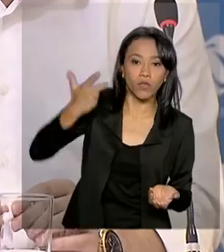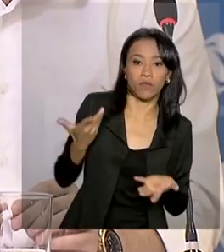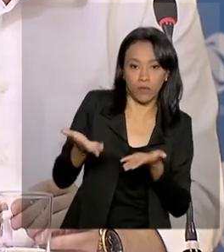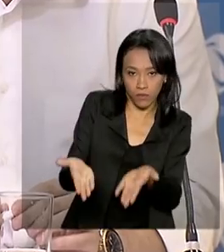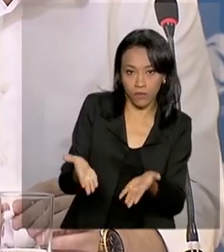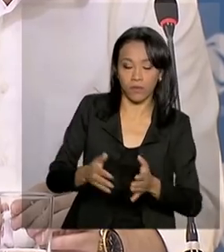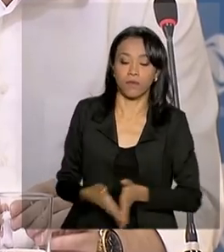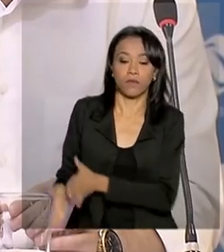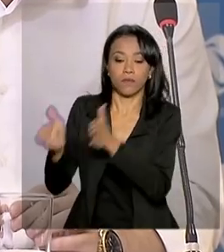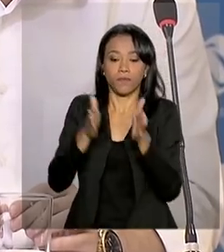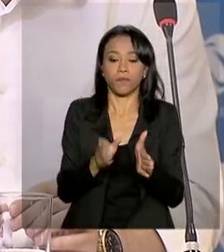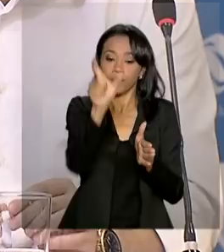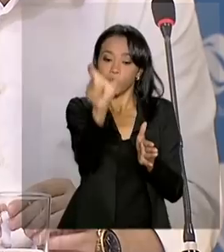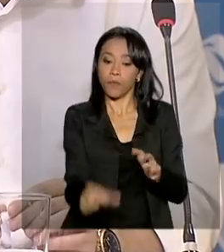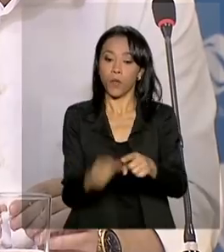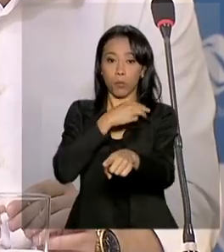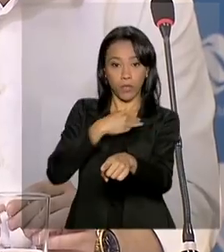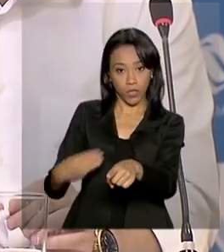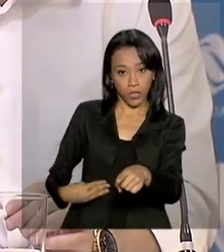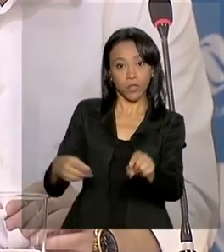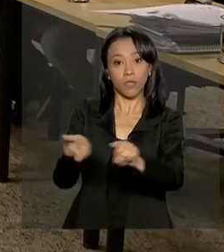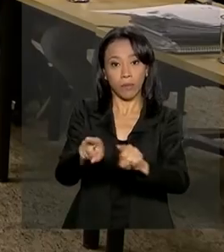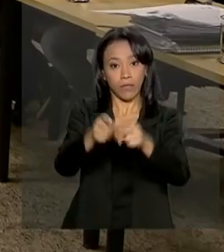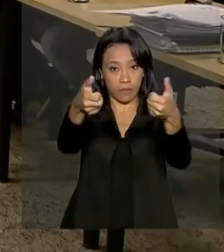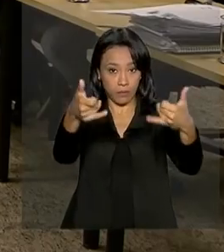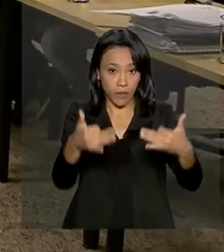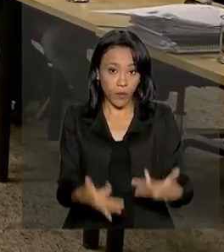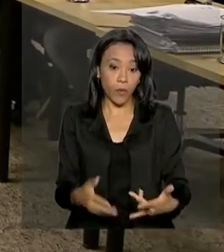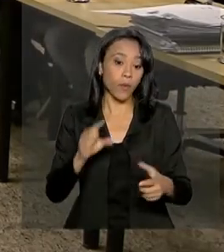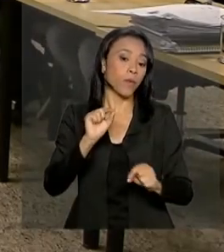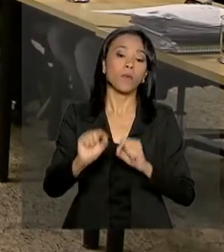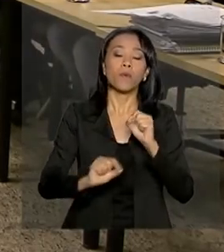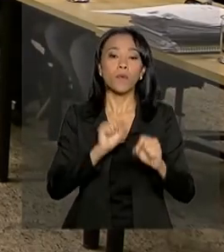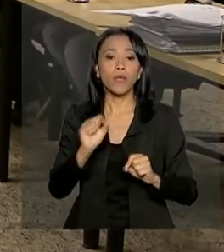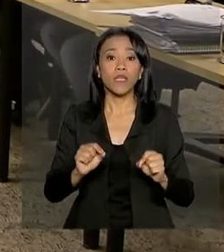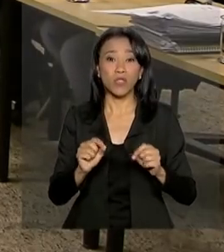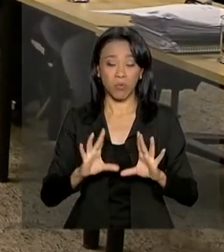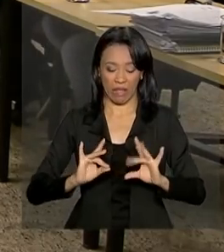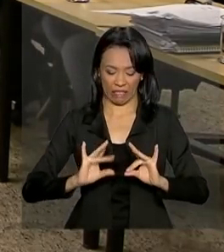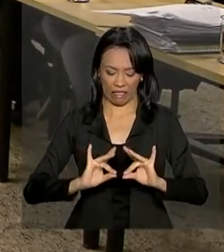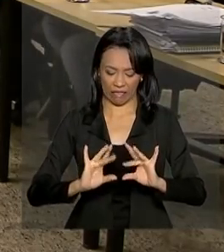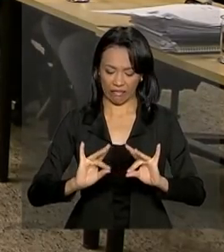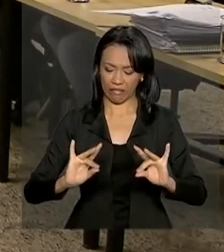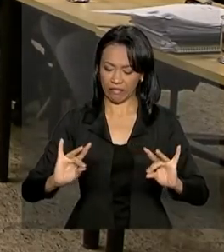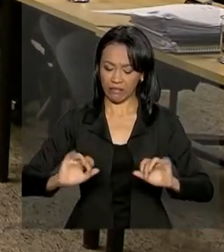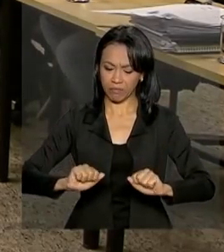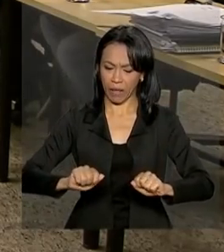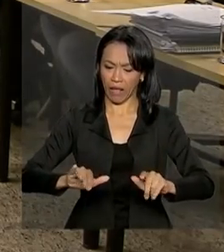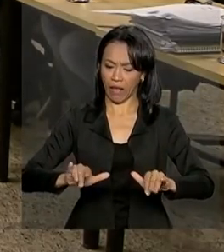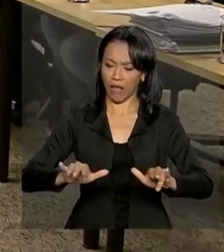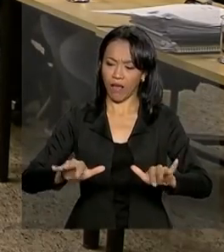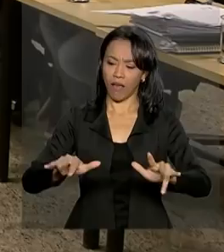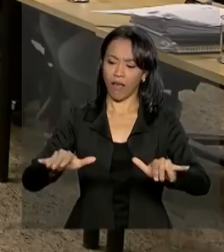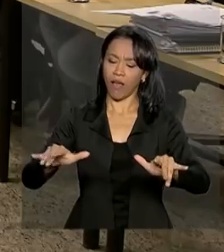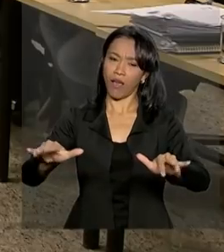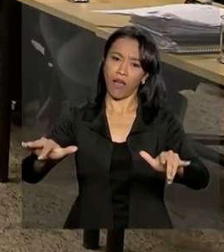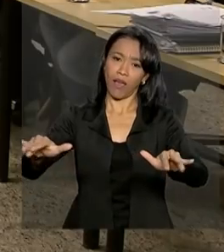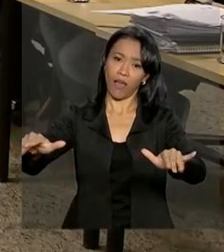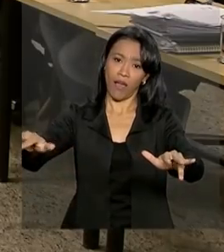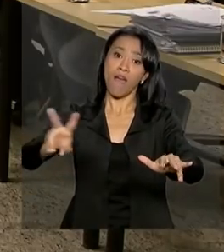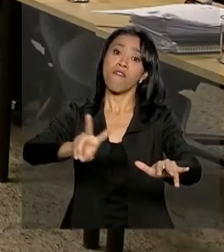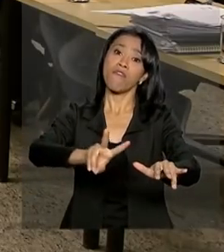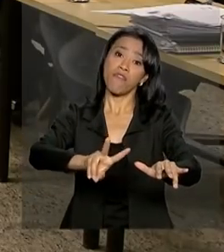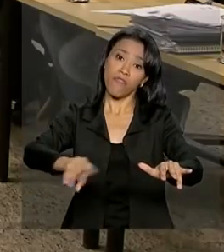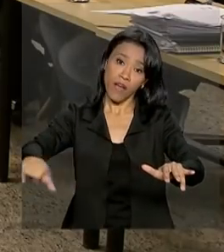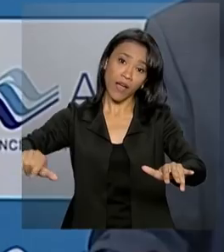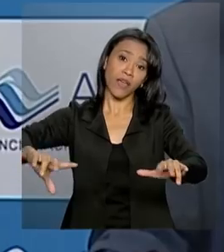situação. O ministro Gustavo Canuto falou ainda sobre o avanço desses rejeitos, o que deve diminuir com o tempo, já que a lama é